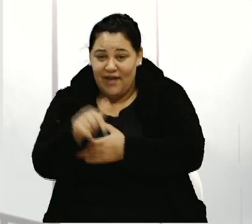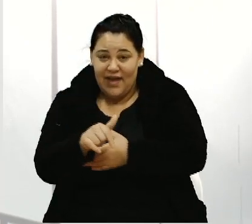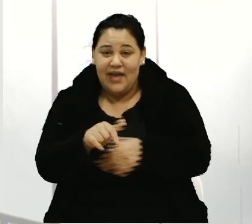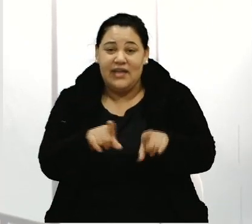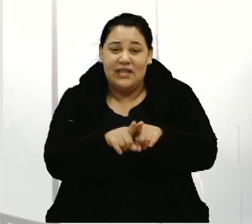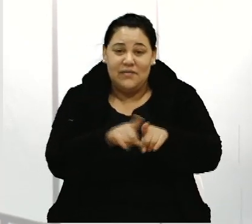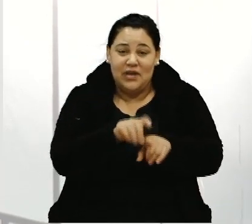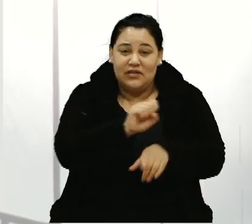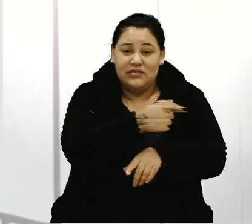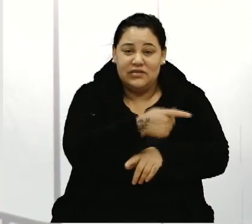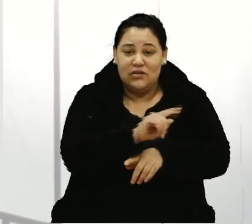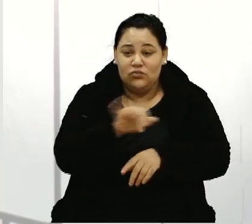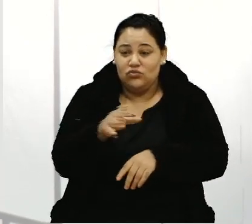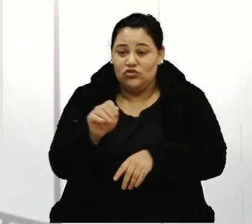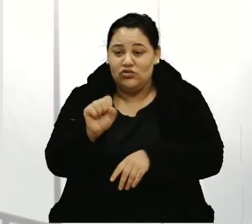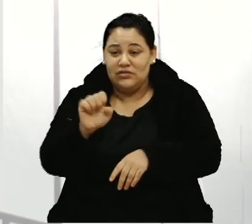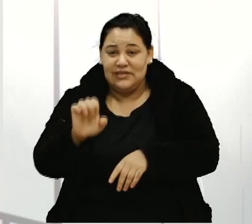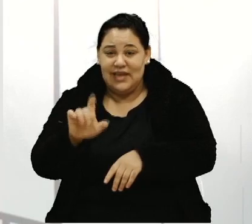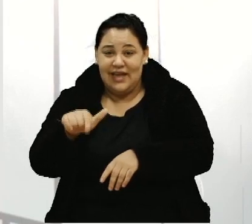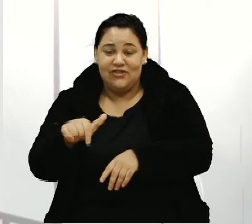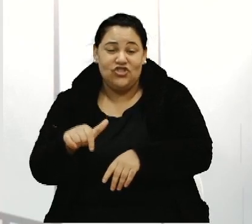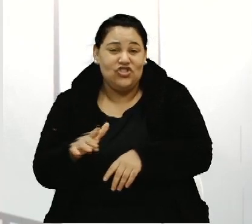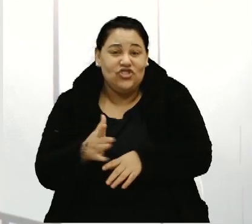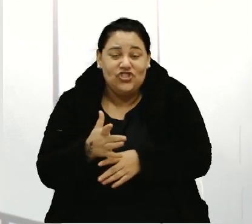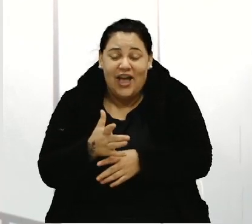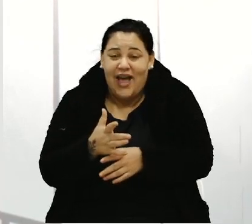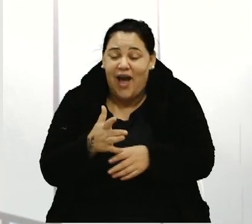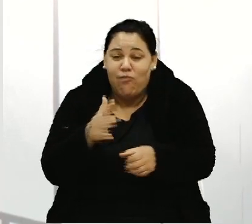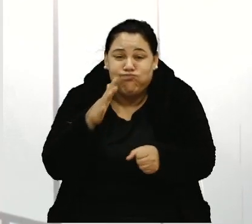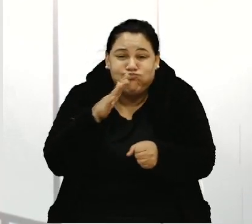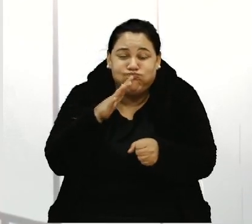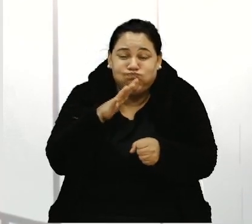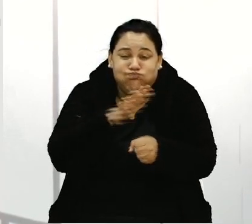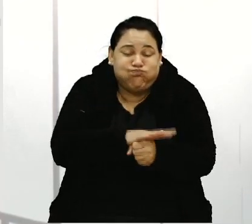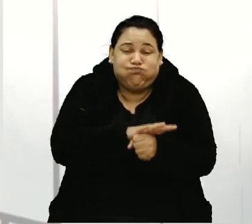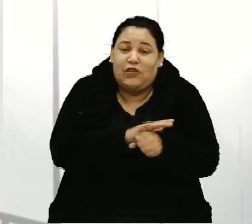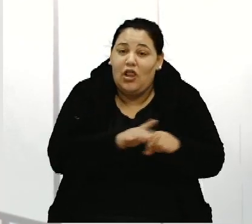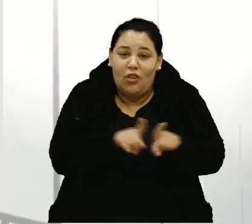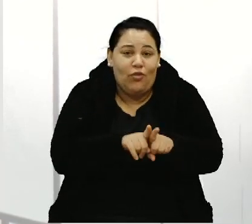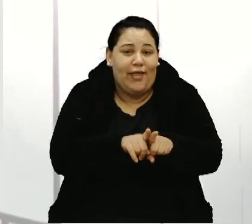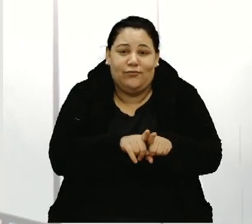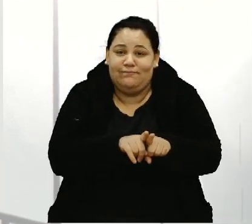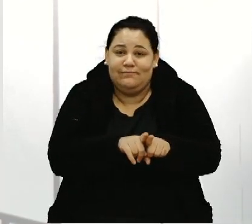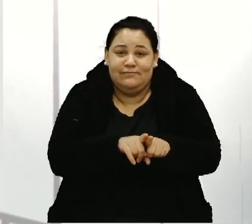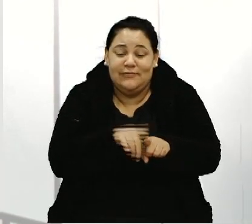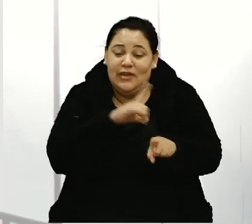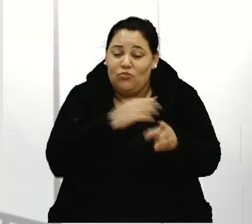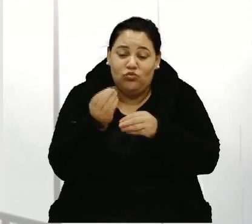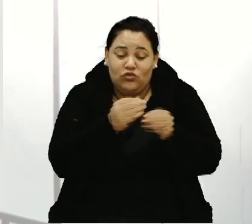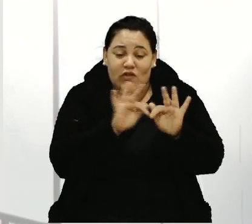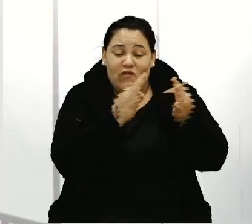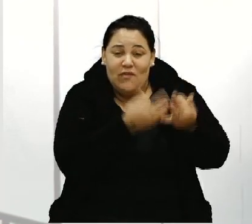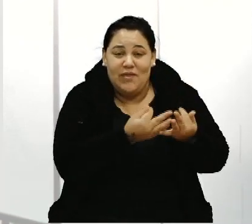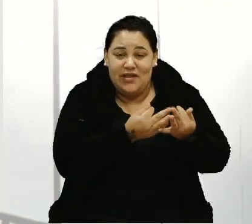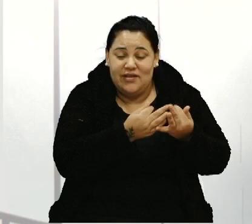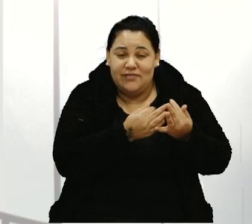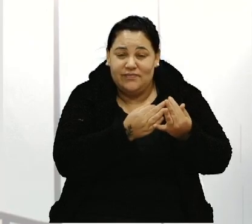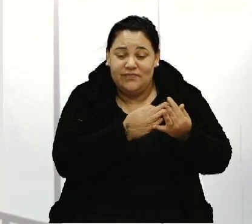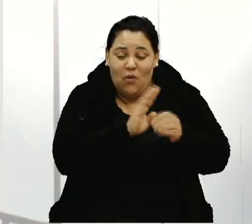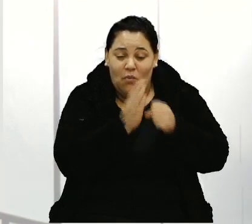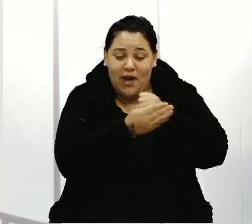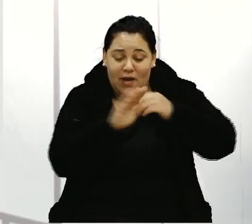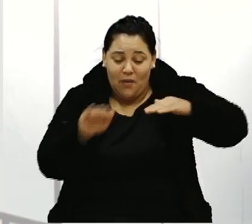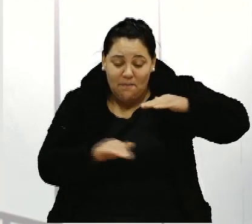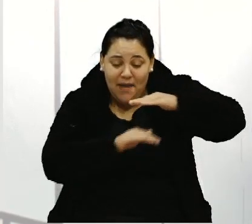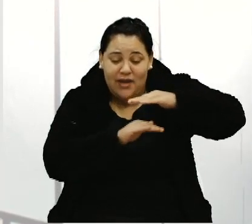estrangulado o piscinão. Então, acaba o Criança Feliz, acaba várias famílias aí do Fátima Baixa sofrendo com esses